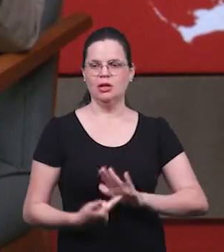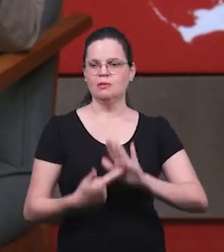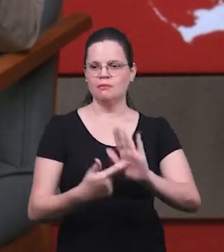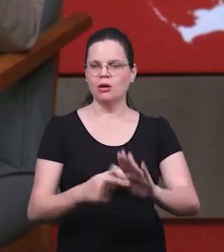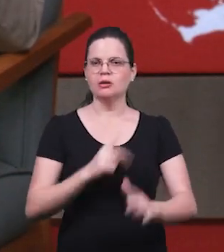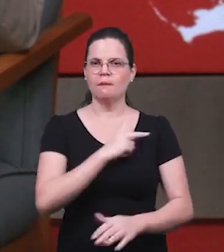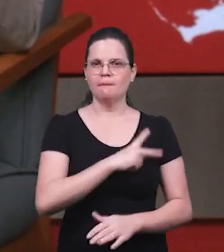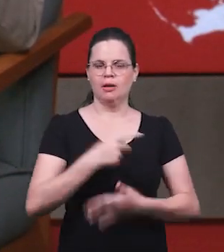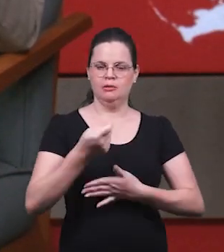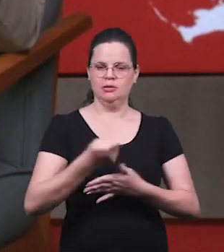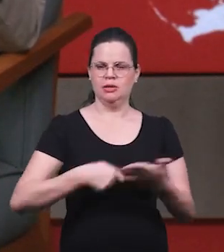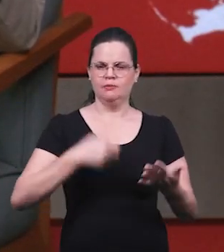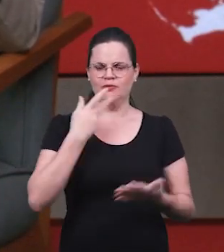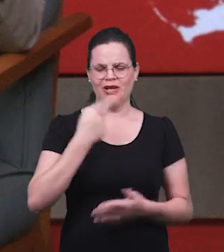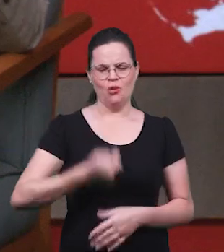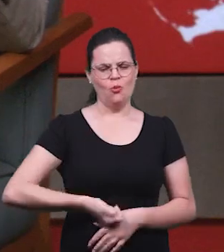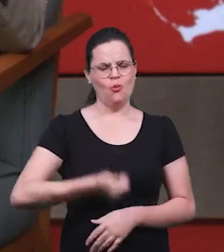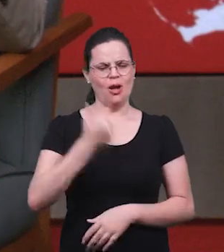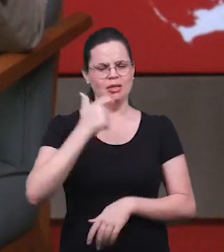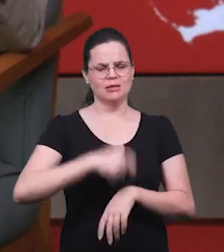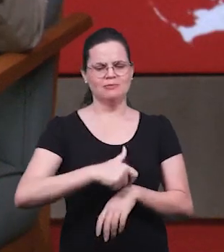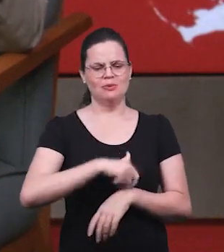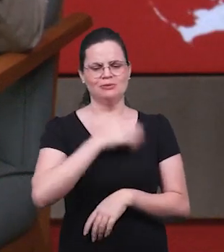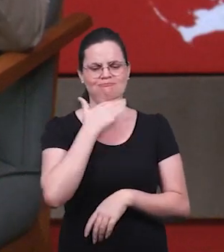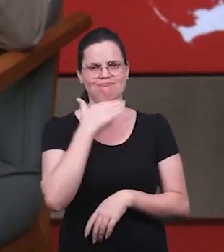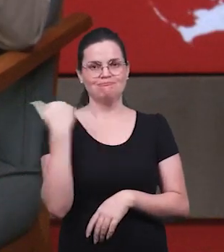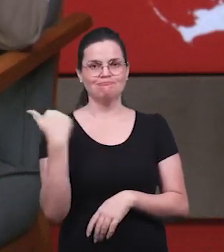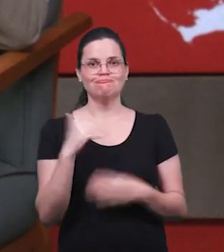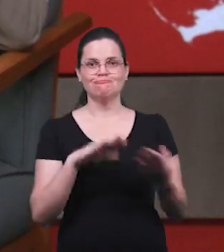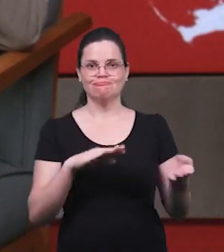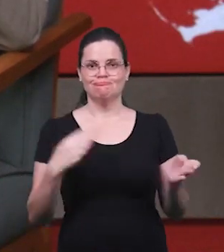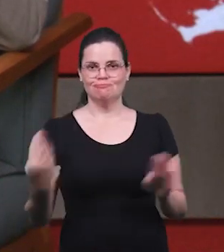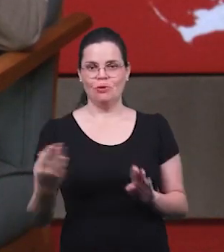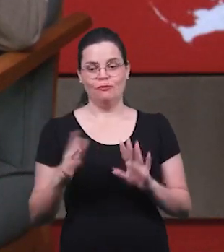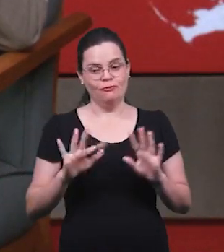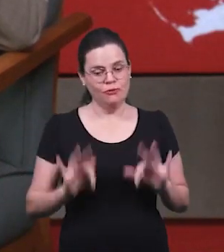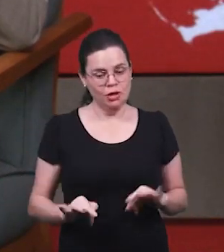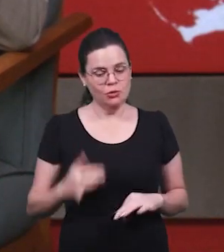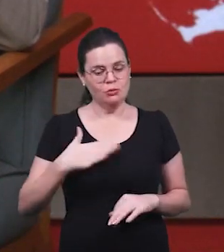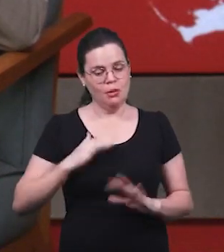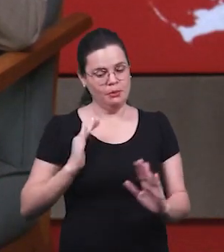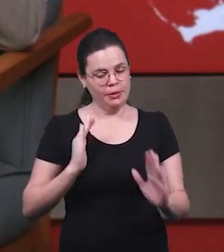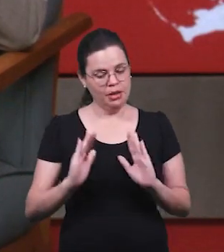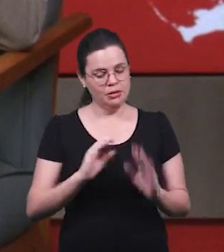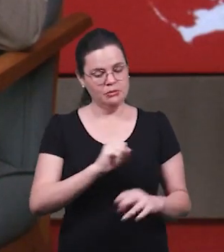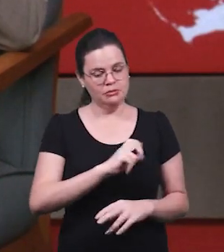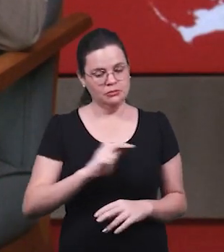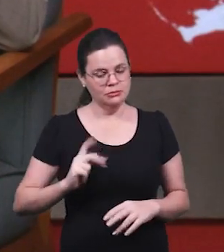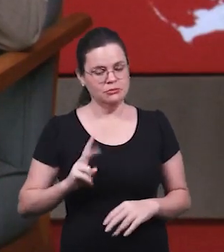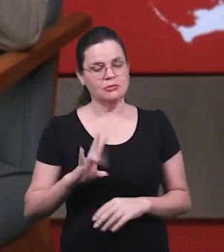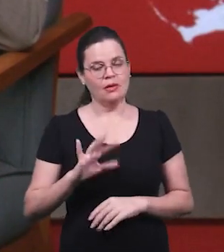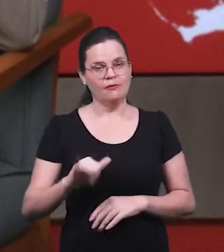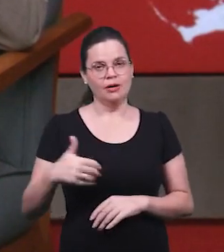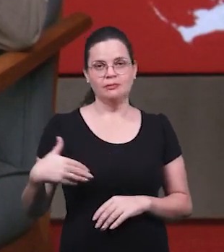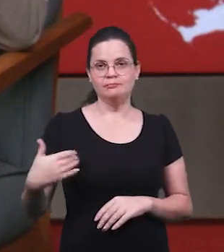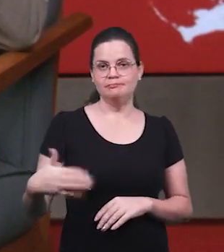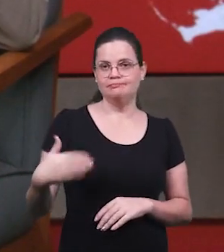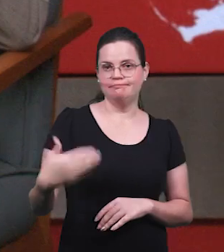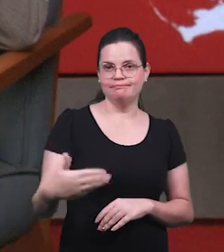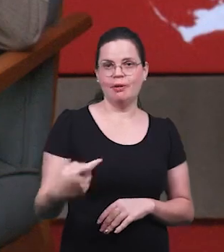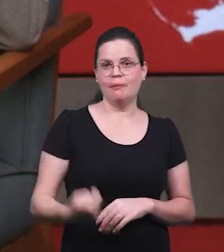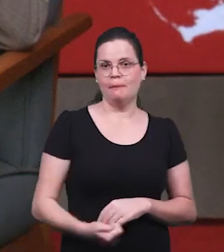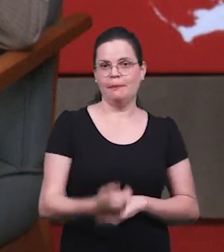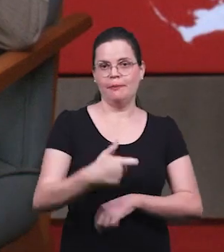final do seu ministério. Ele começa a sentir o tempo daquilo que era o final